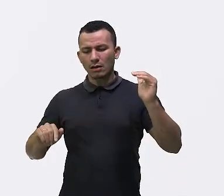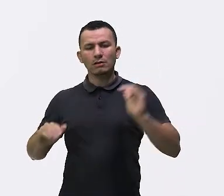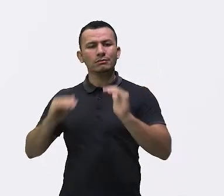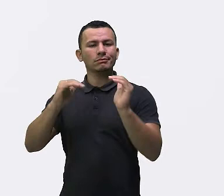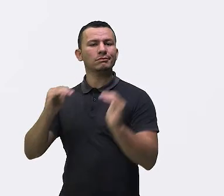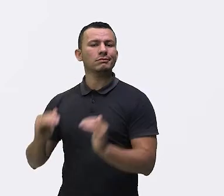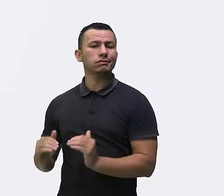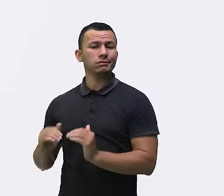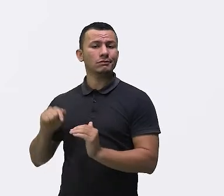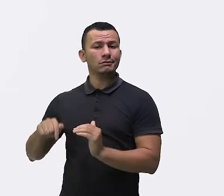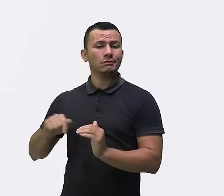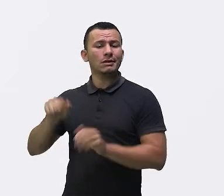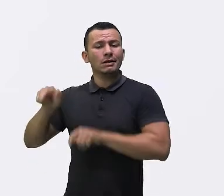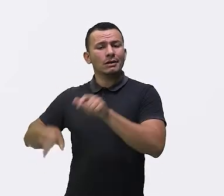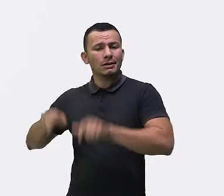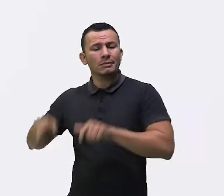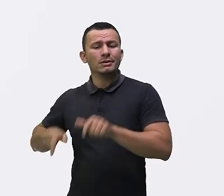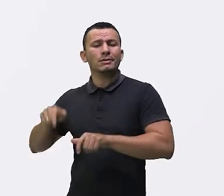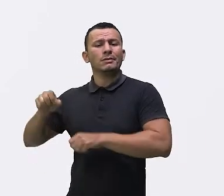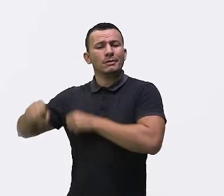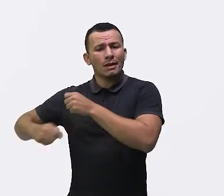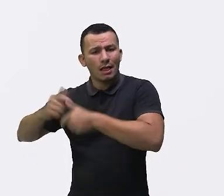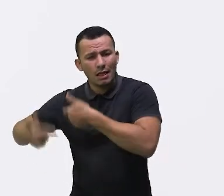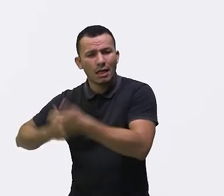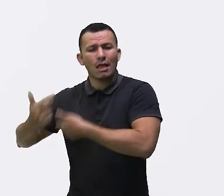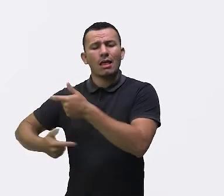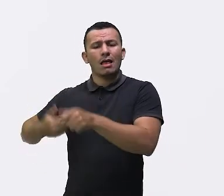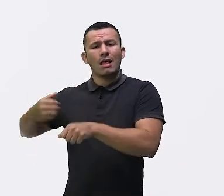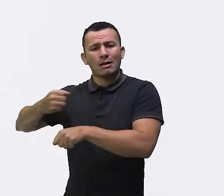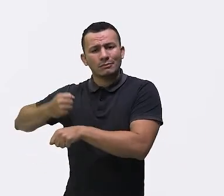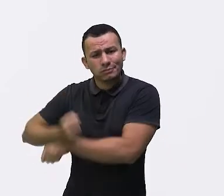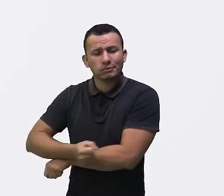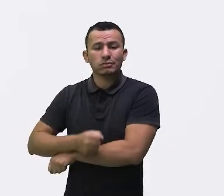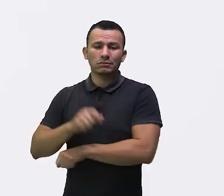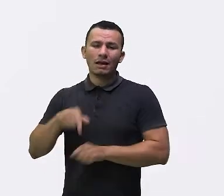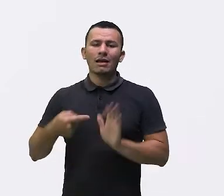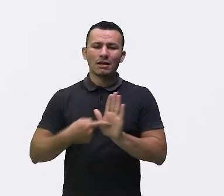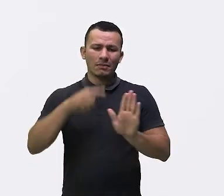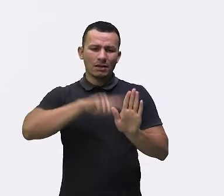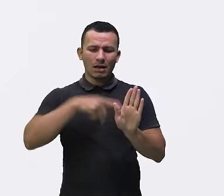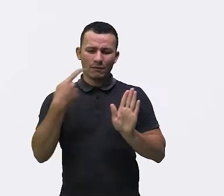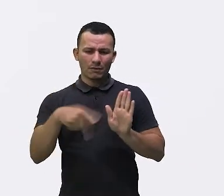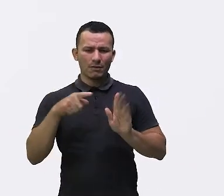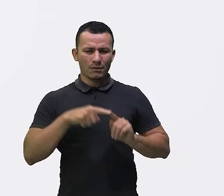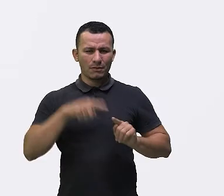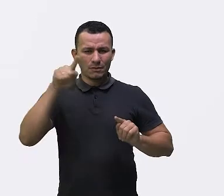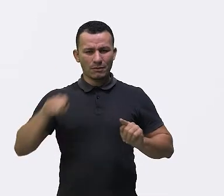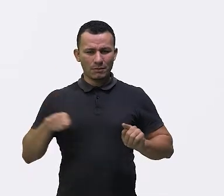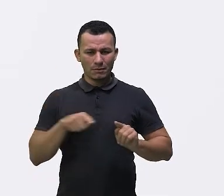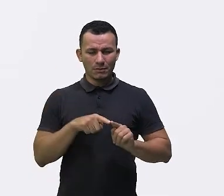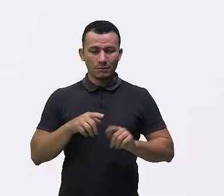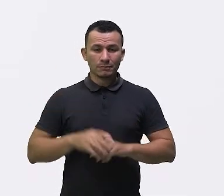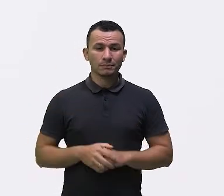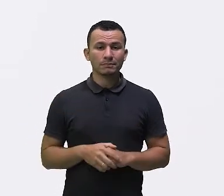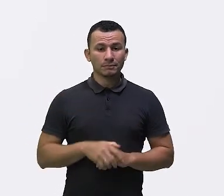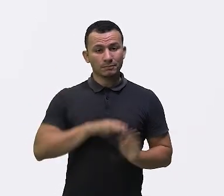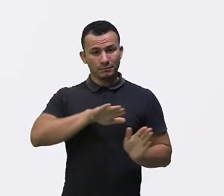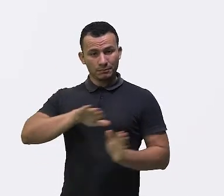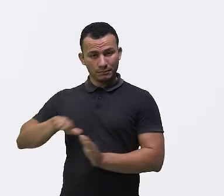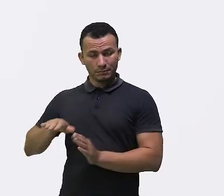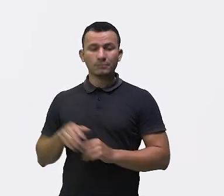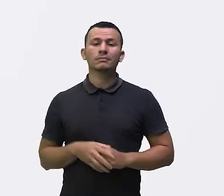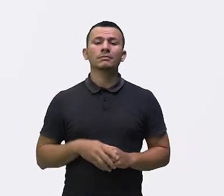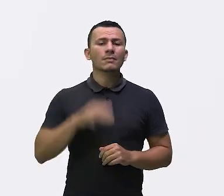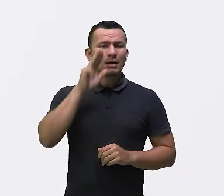a parte de cima, considerando a metáfora da pirâmide. Mas Marx trouxe para nós também